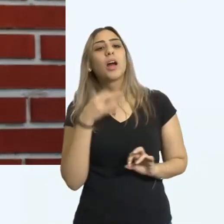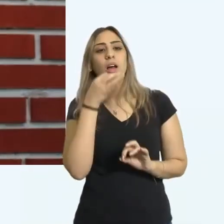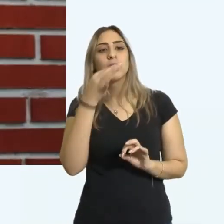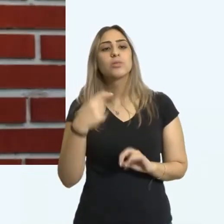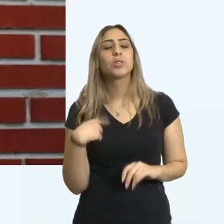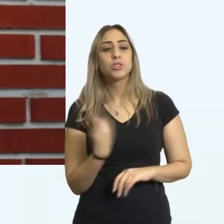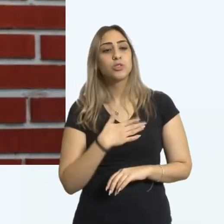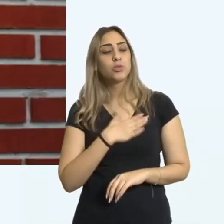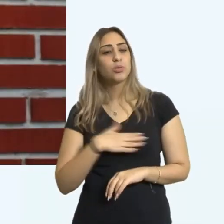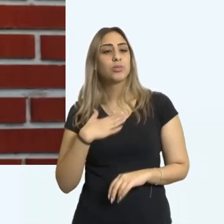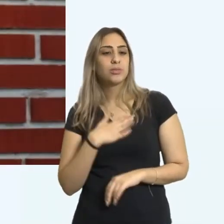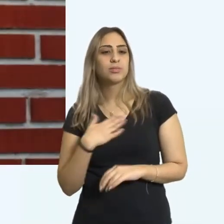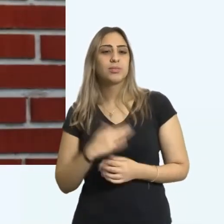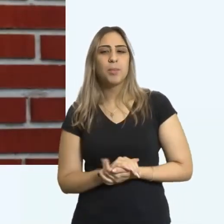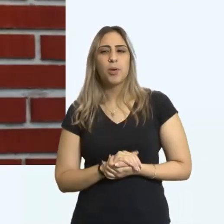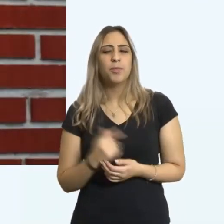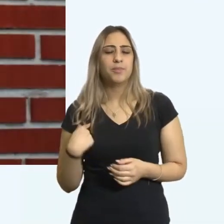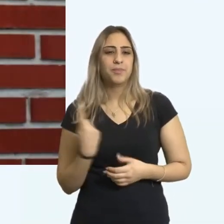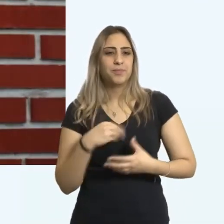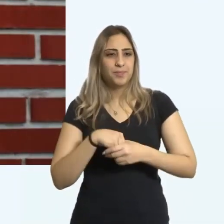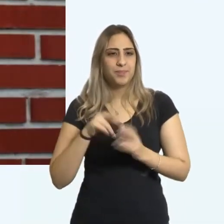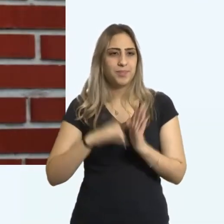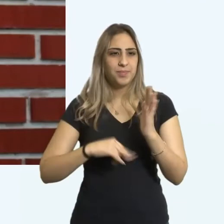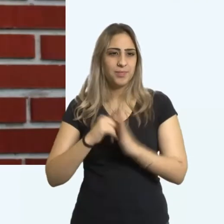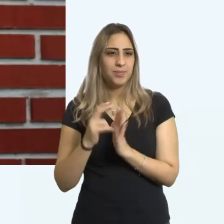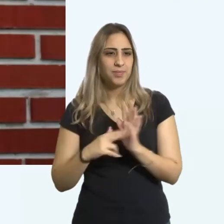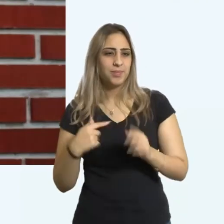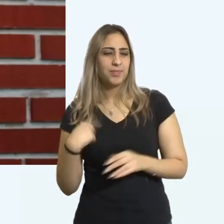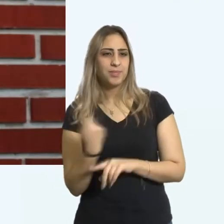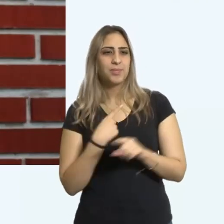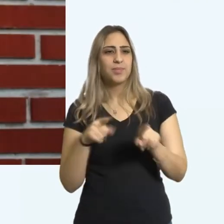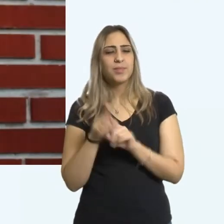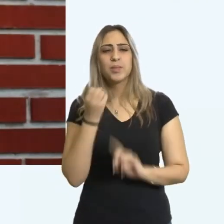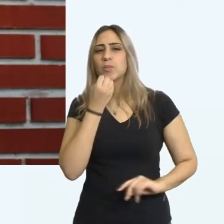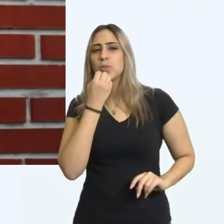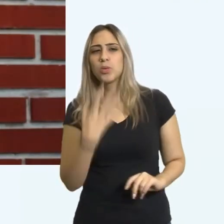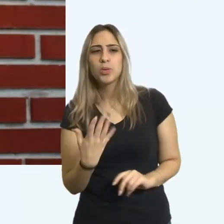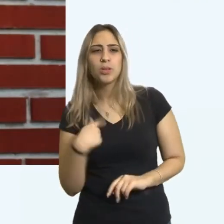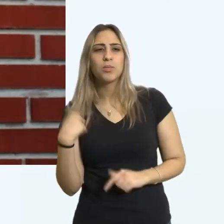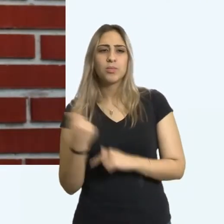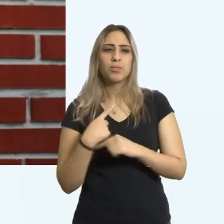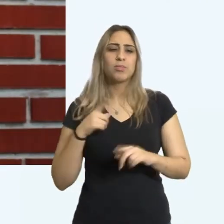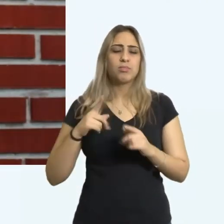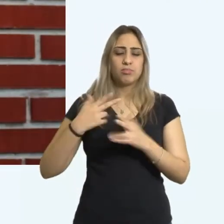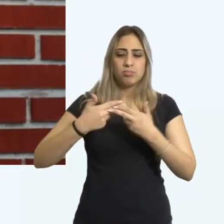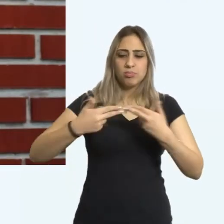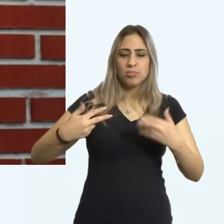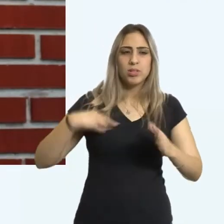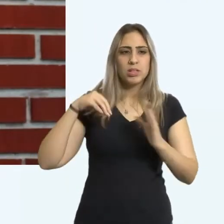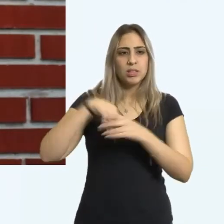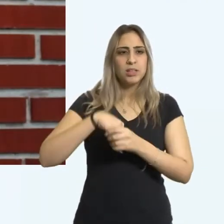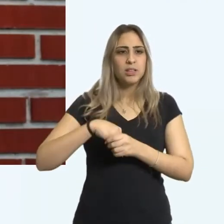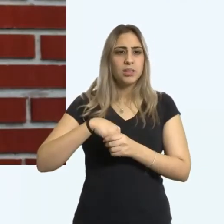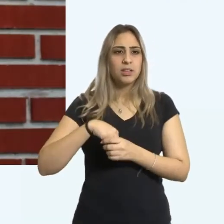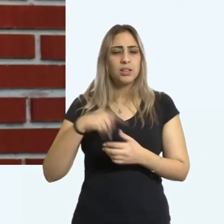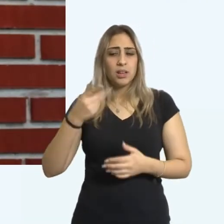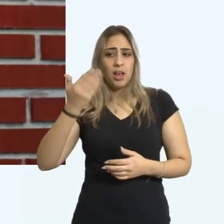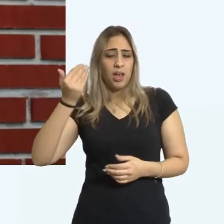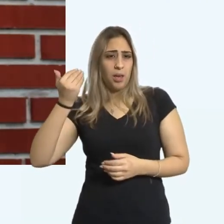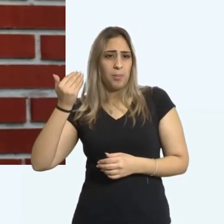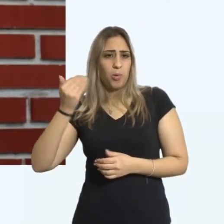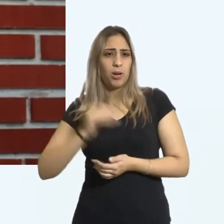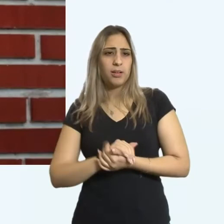a gente gostava sobre artista que a gente estava estava muito boa internet tocar tá todo mundo ali na época